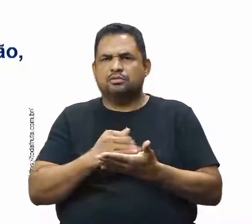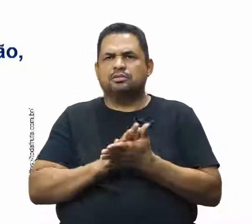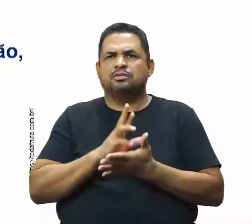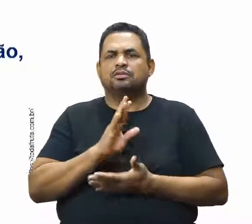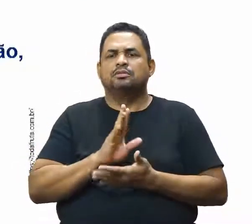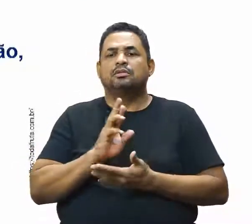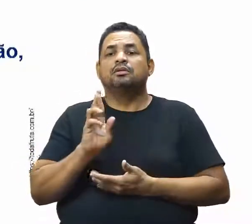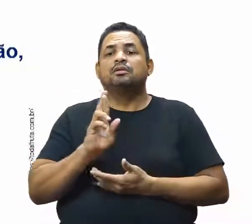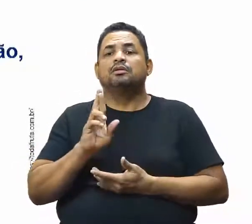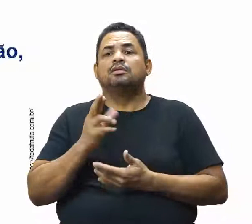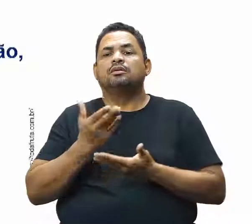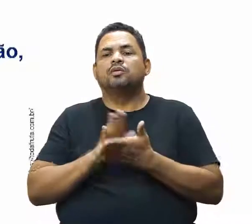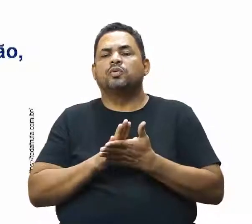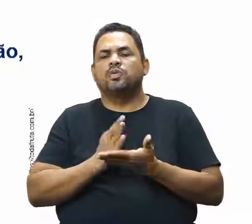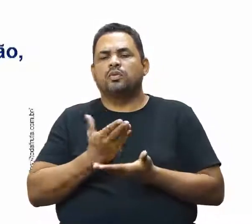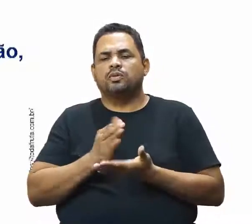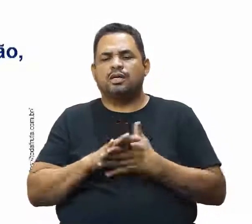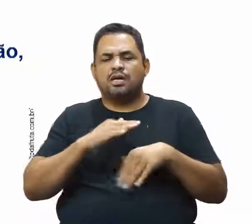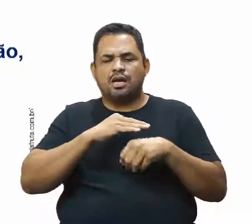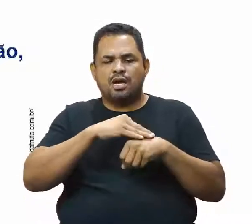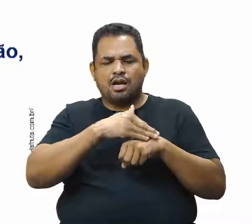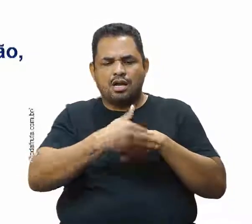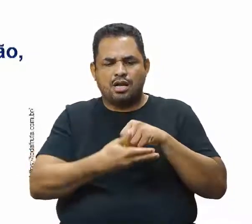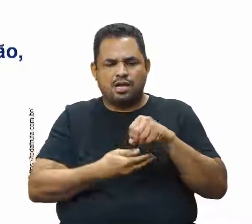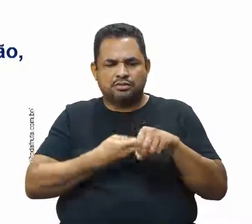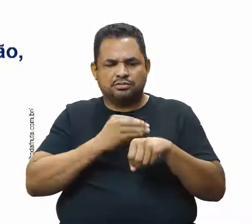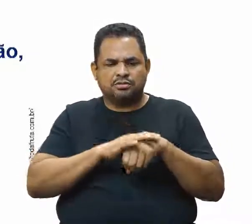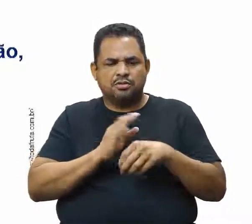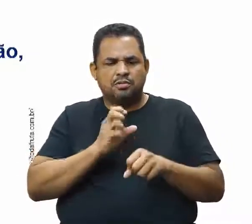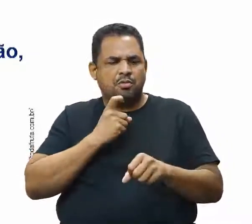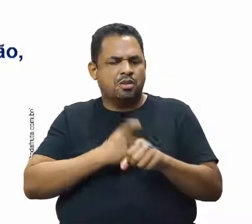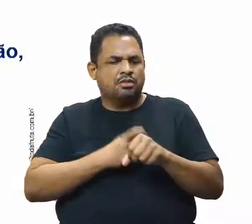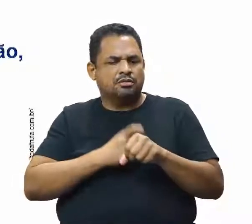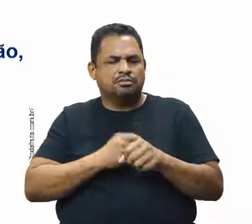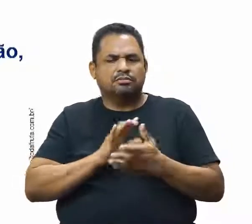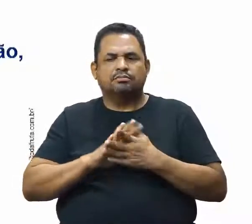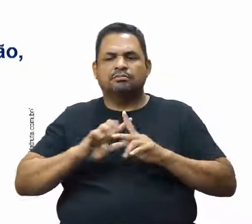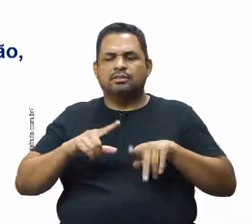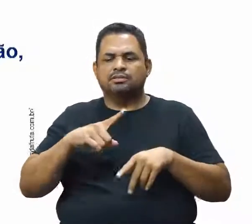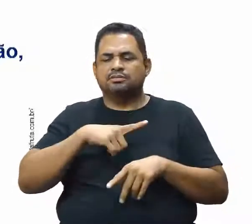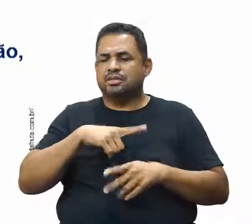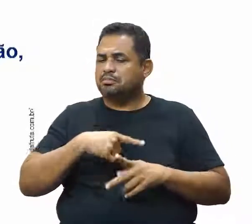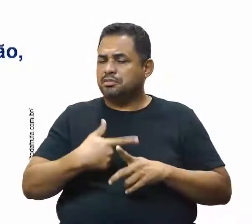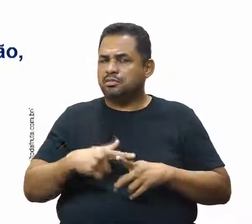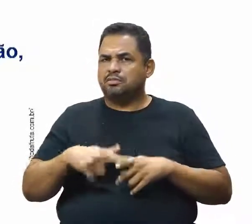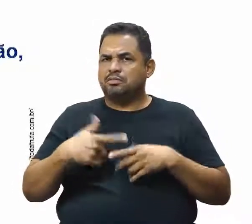quem já viu o fruto, a casca até que é um pouco mais rígida, mas ela pode sofrer danos. E